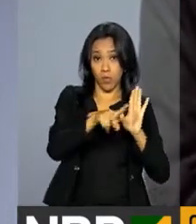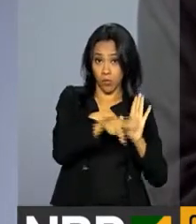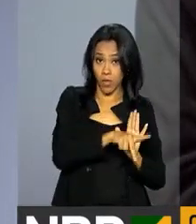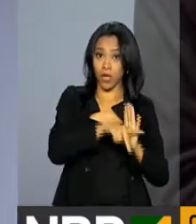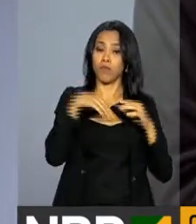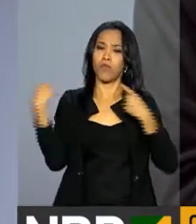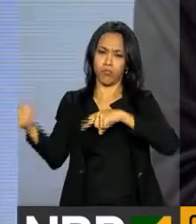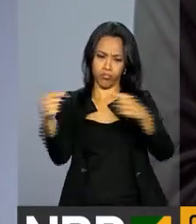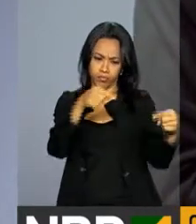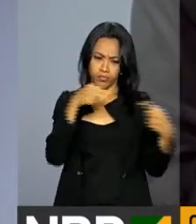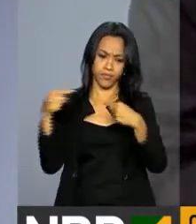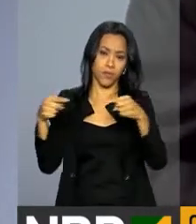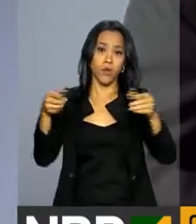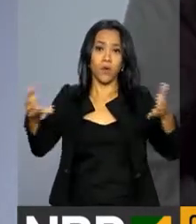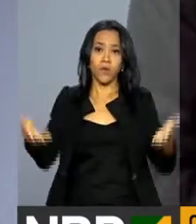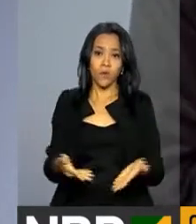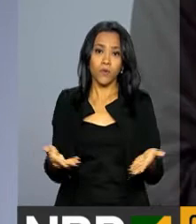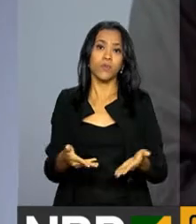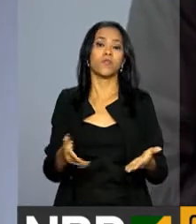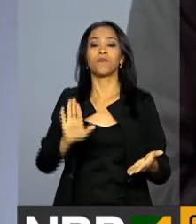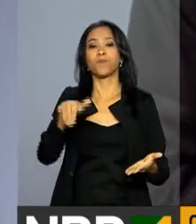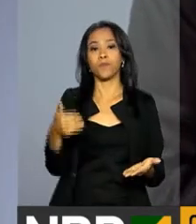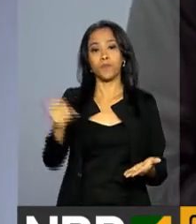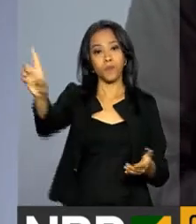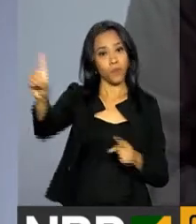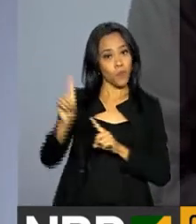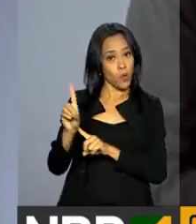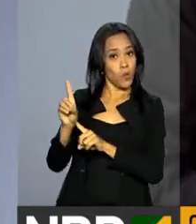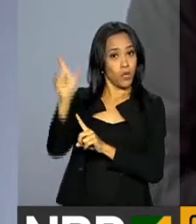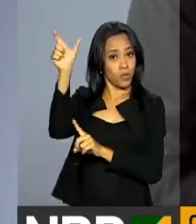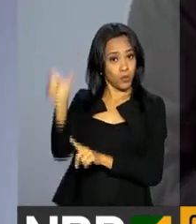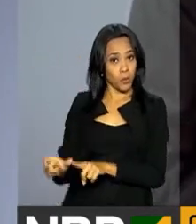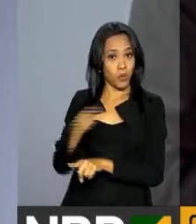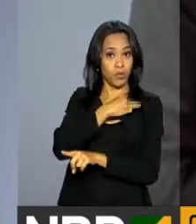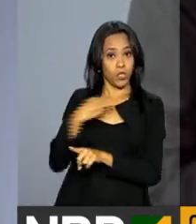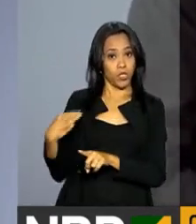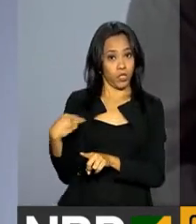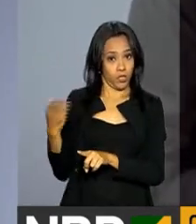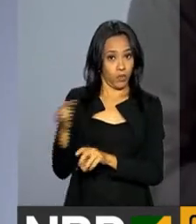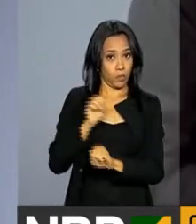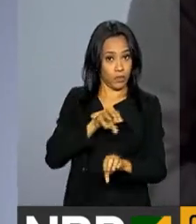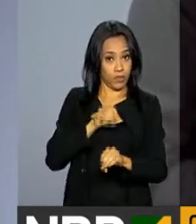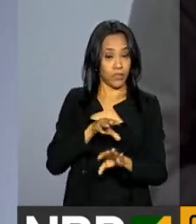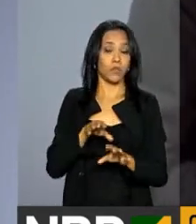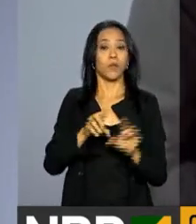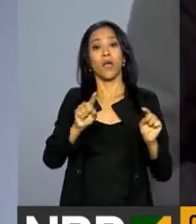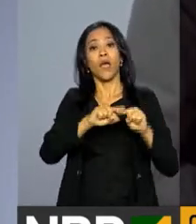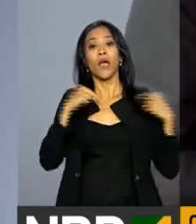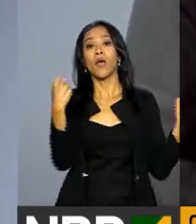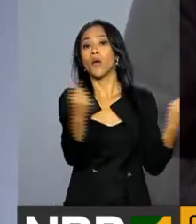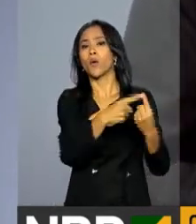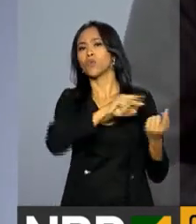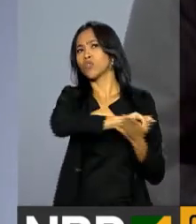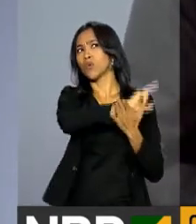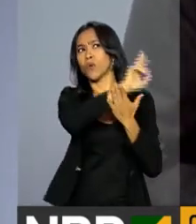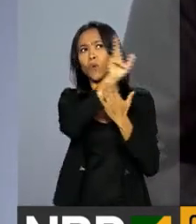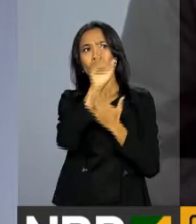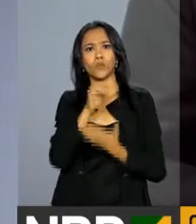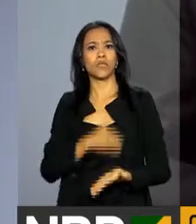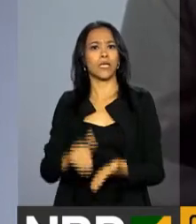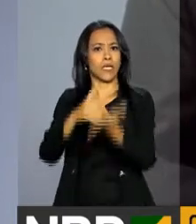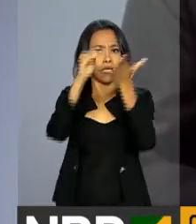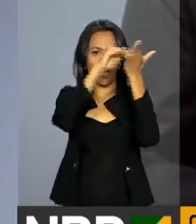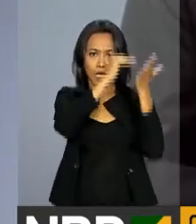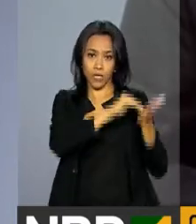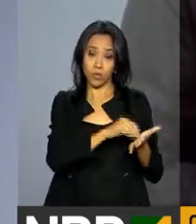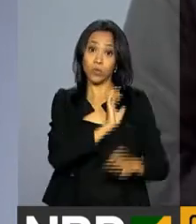hoje quando o ministro da educação reúne todos os todos os secretários da educação